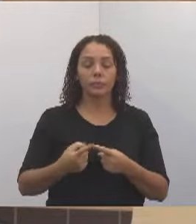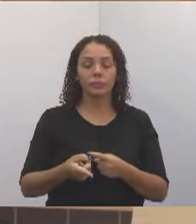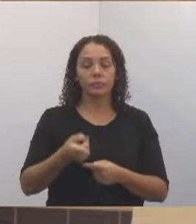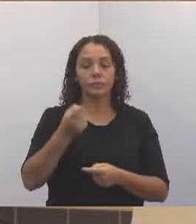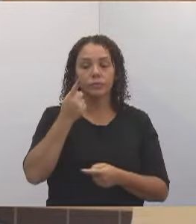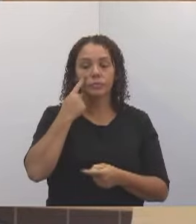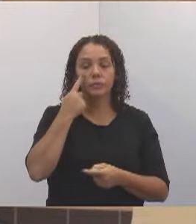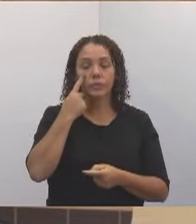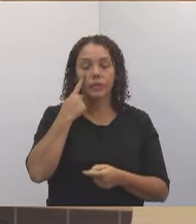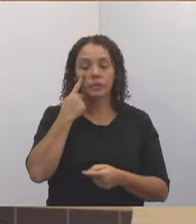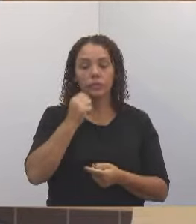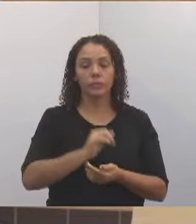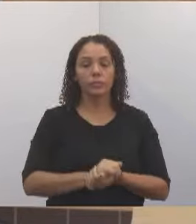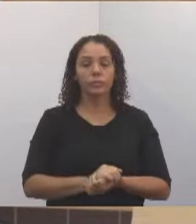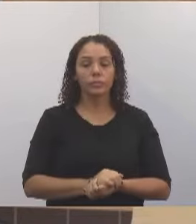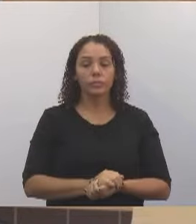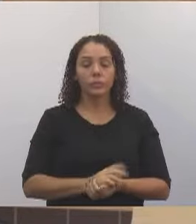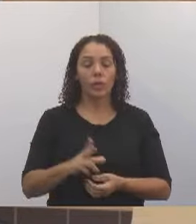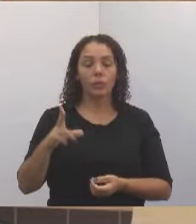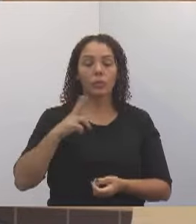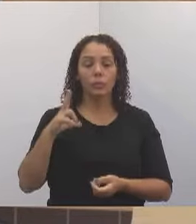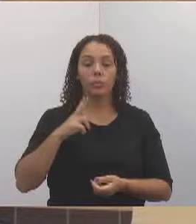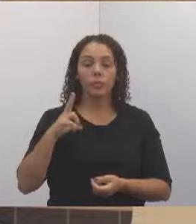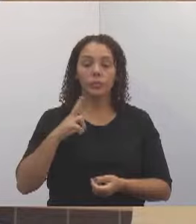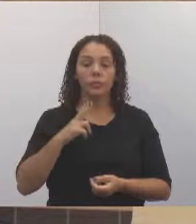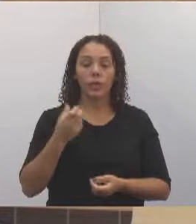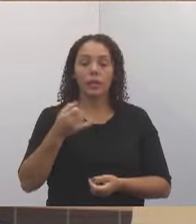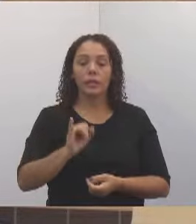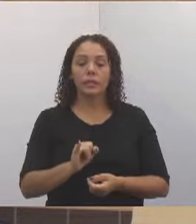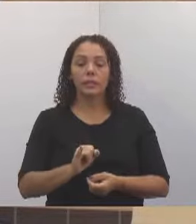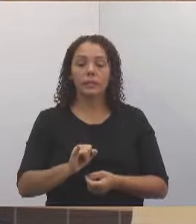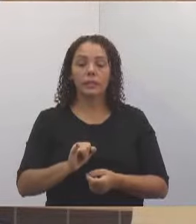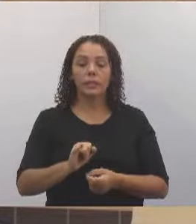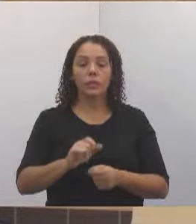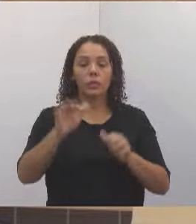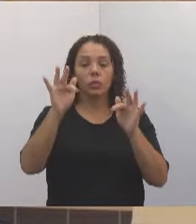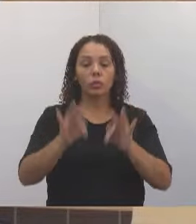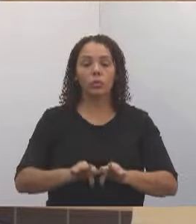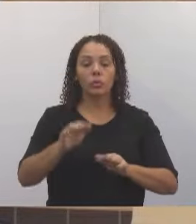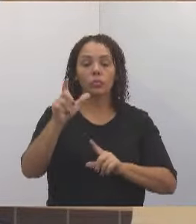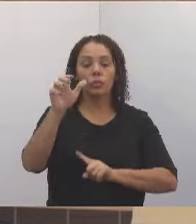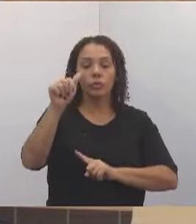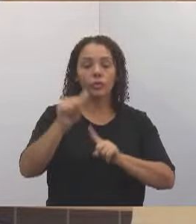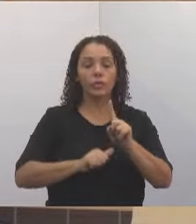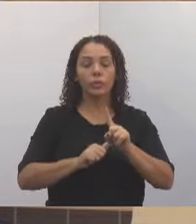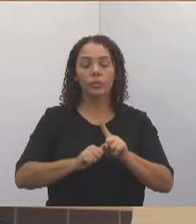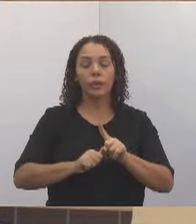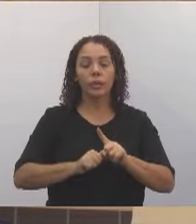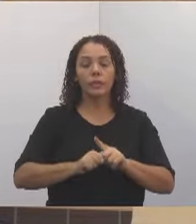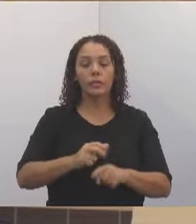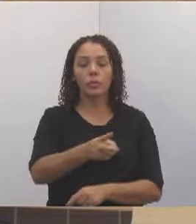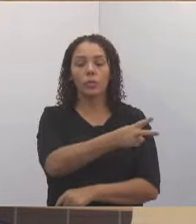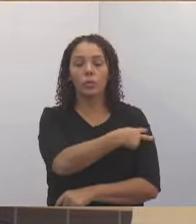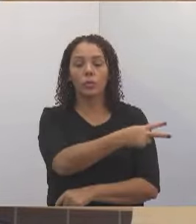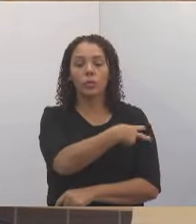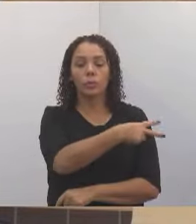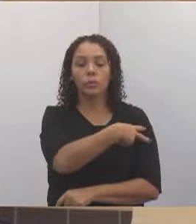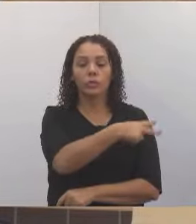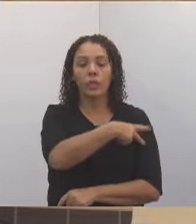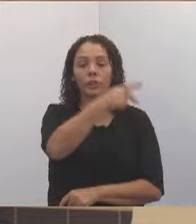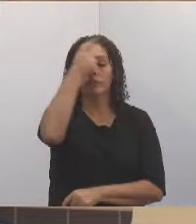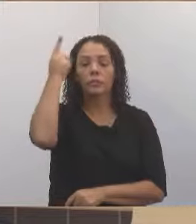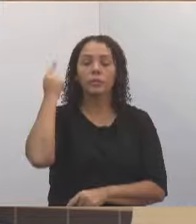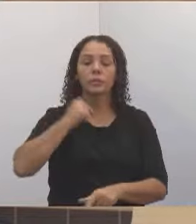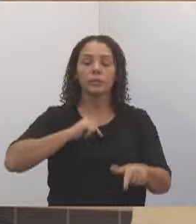vejamos, na iniciativa privada, se ao final do mês o chefe do